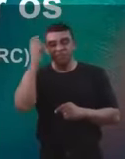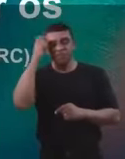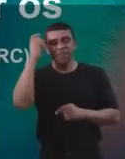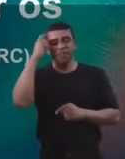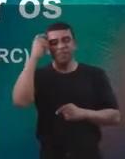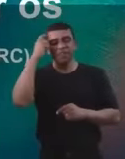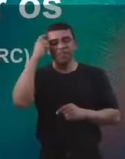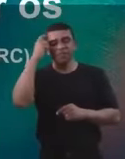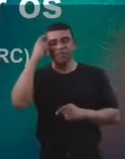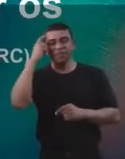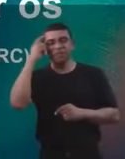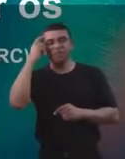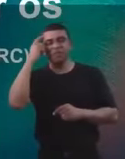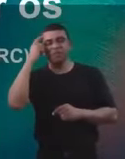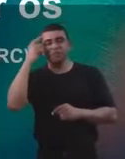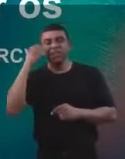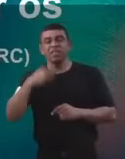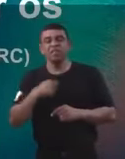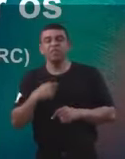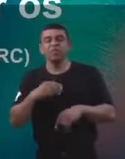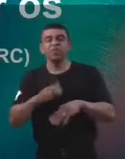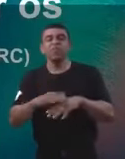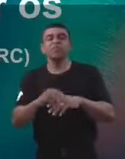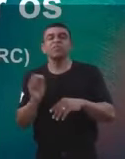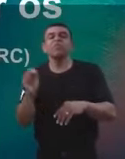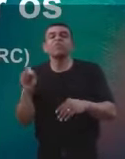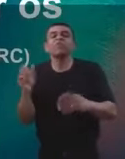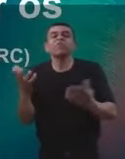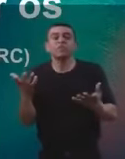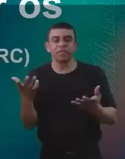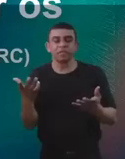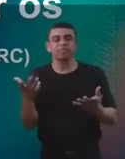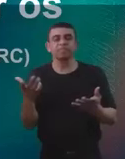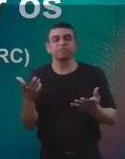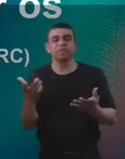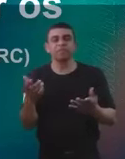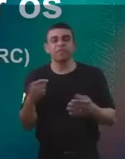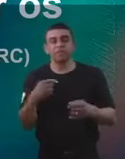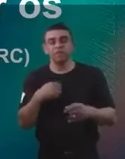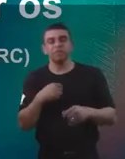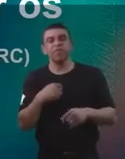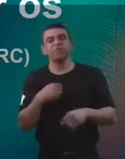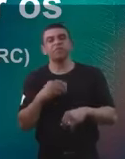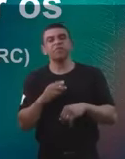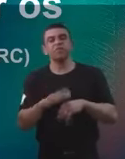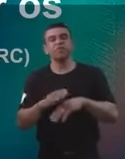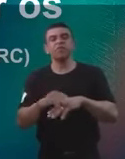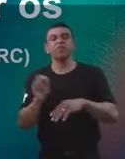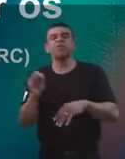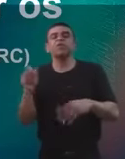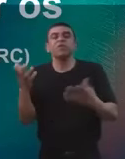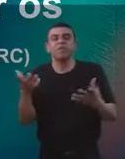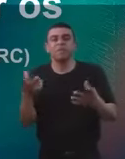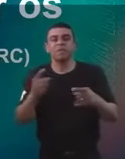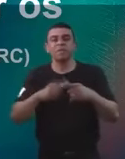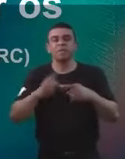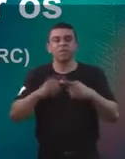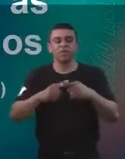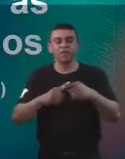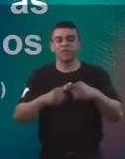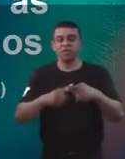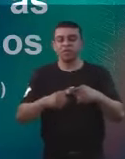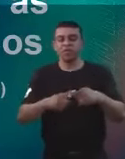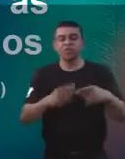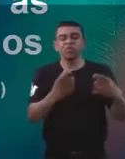si. Dizendo, que farei? Olha os pronomes, que farei? Não tenho eu onde recolher meus frutos,